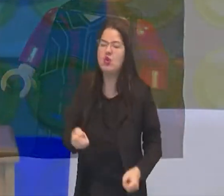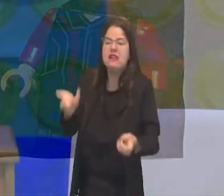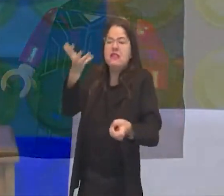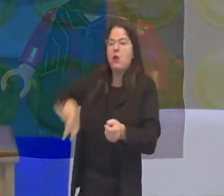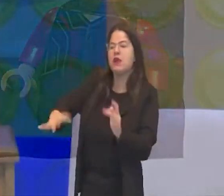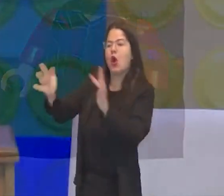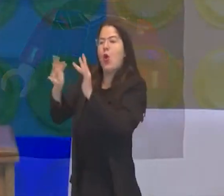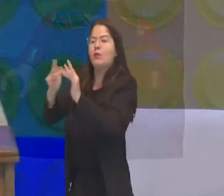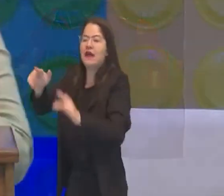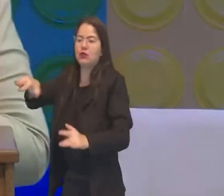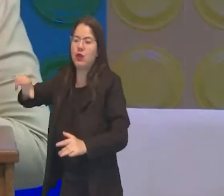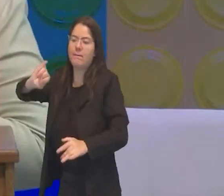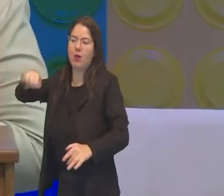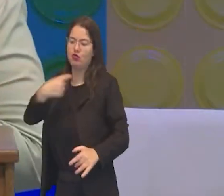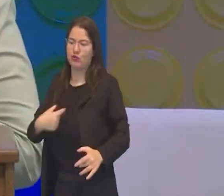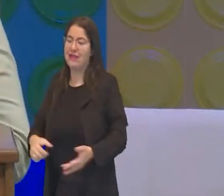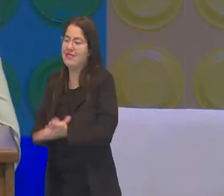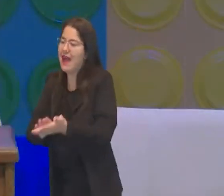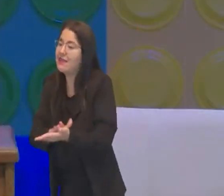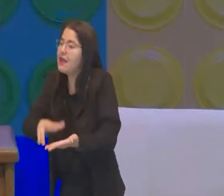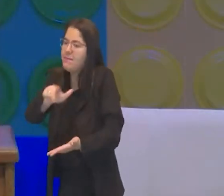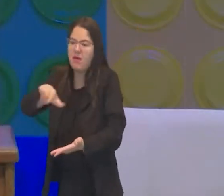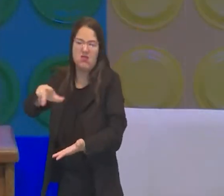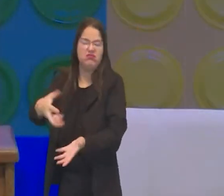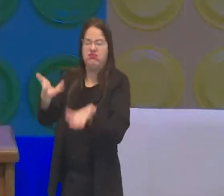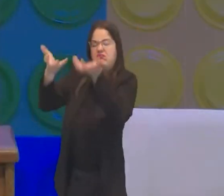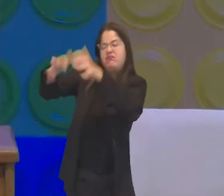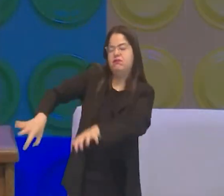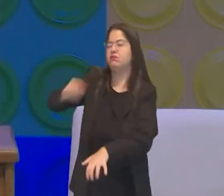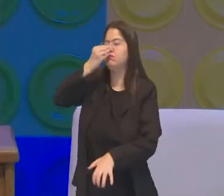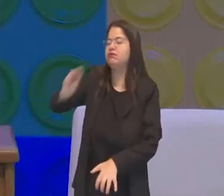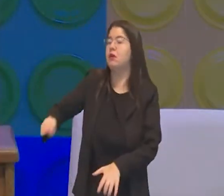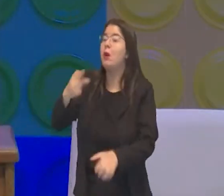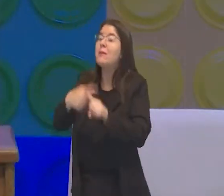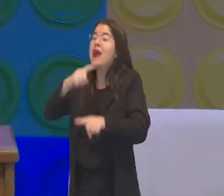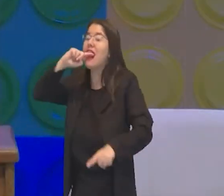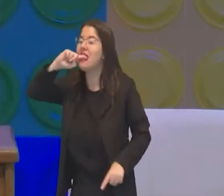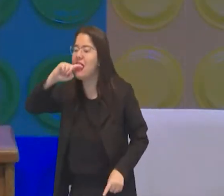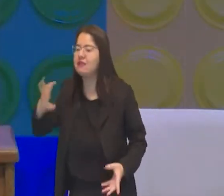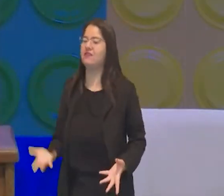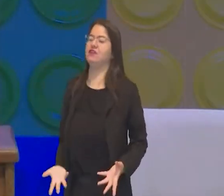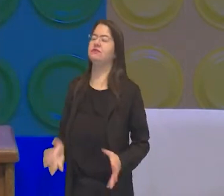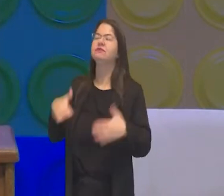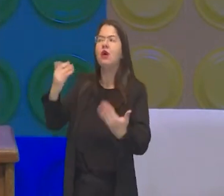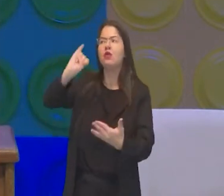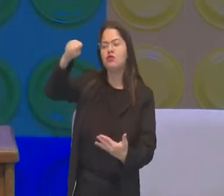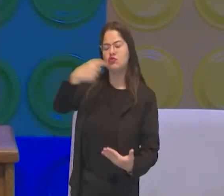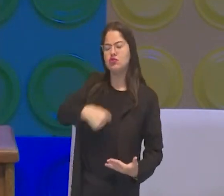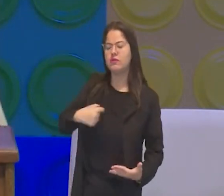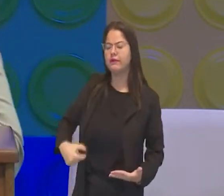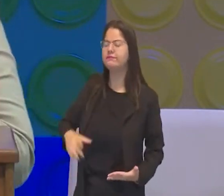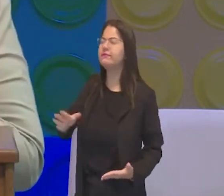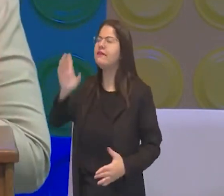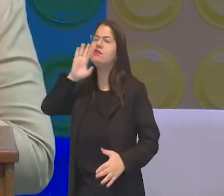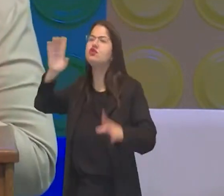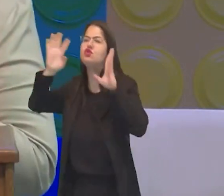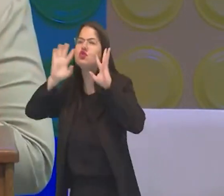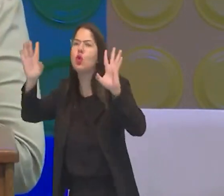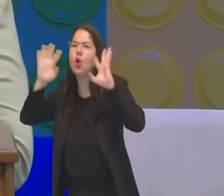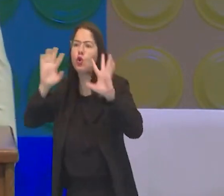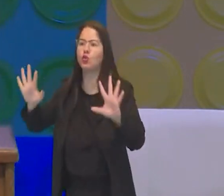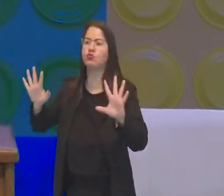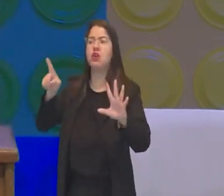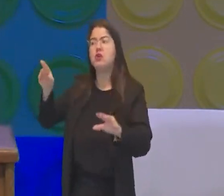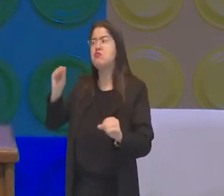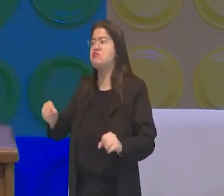ele. Certo dia, ele teve um sonho. Ele podia ter ficado